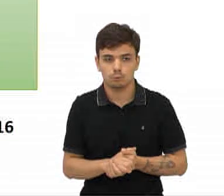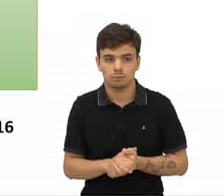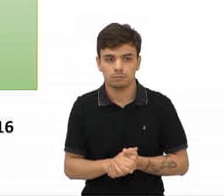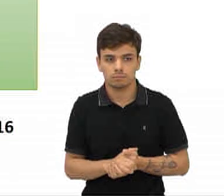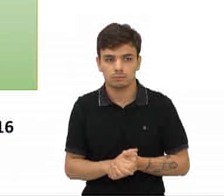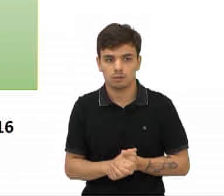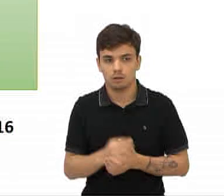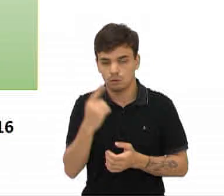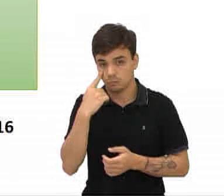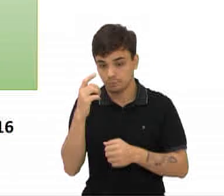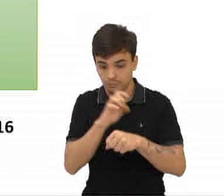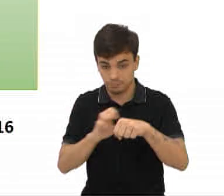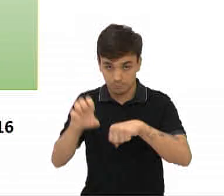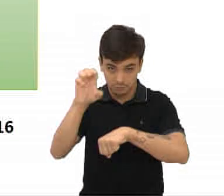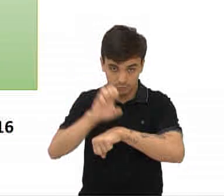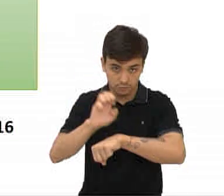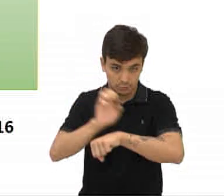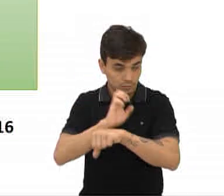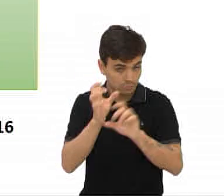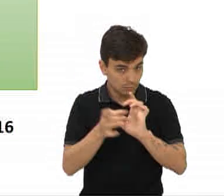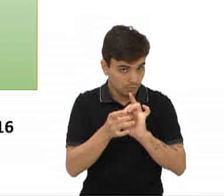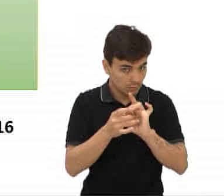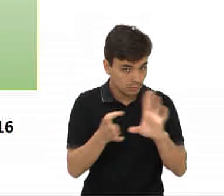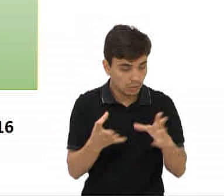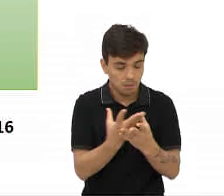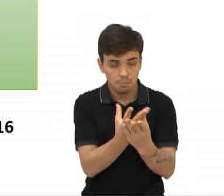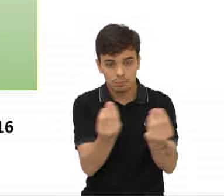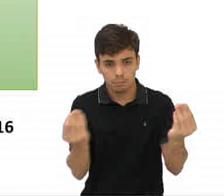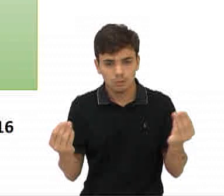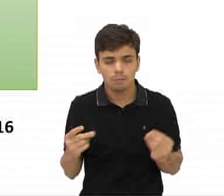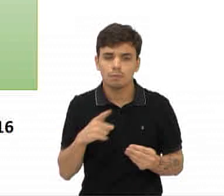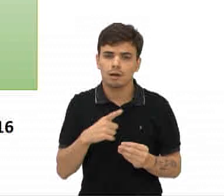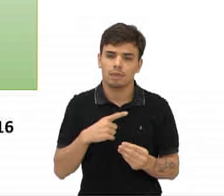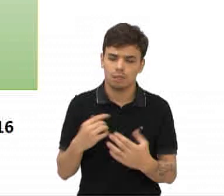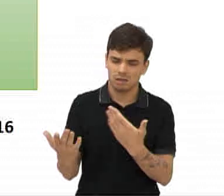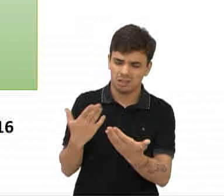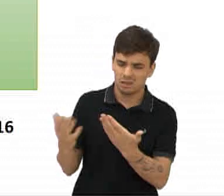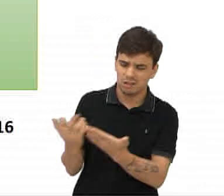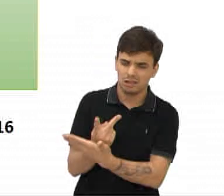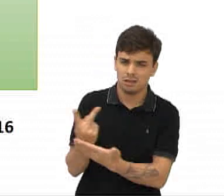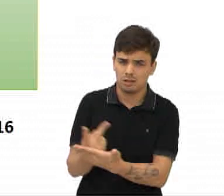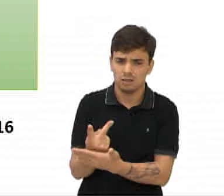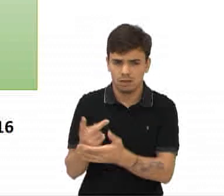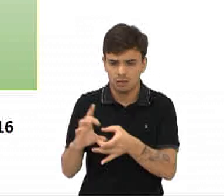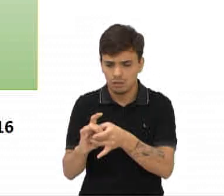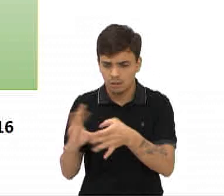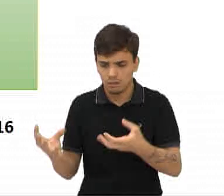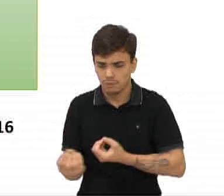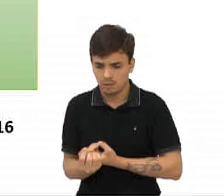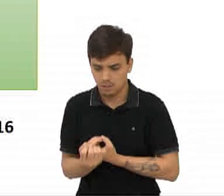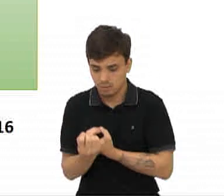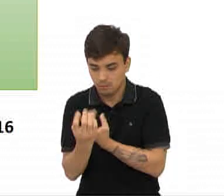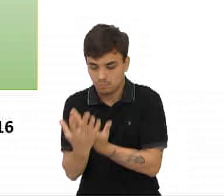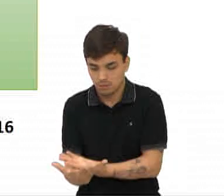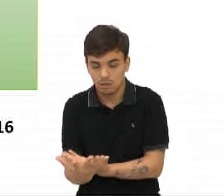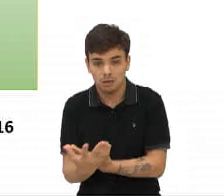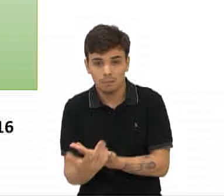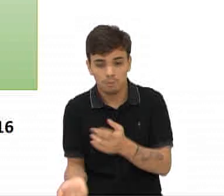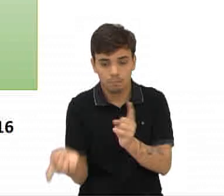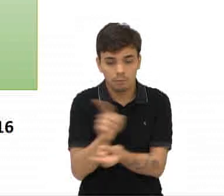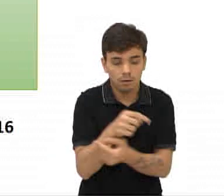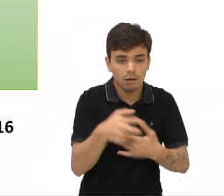Paradoxalmente, ao Estado laico, muitos ainda confundem liberdade de expressão com crimes